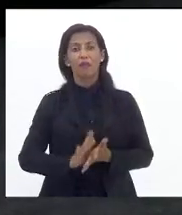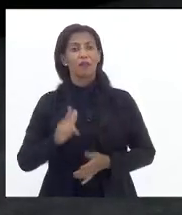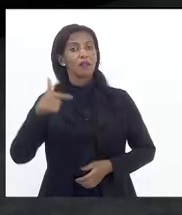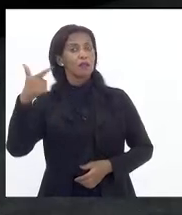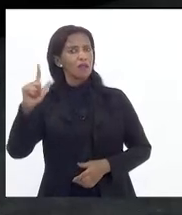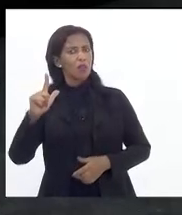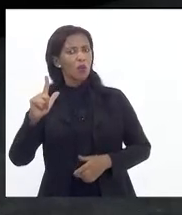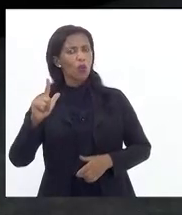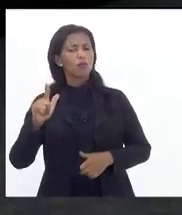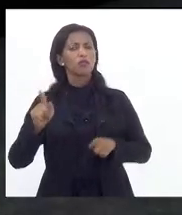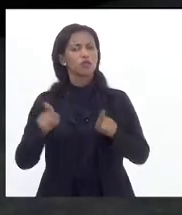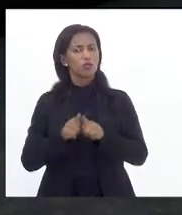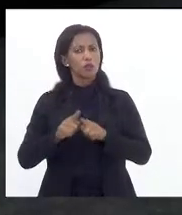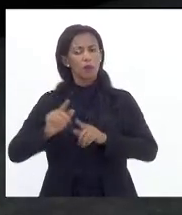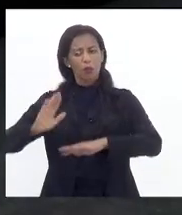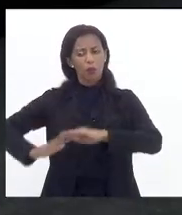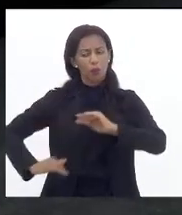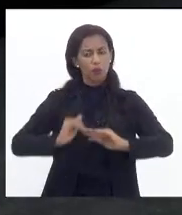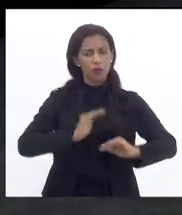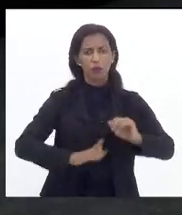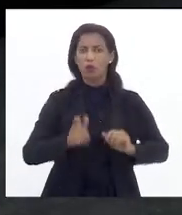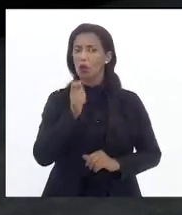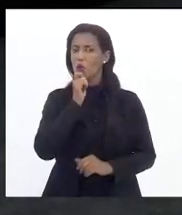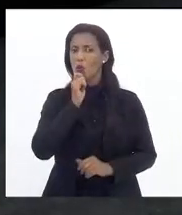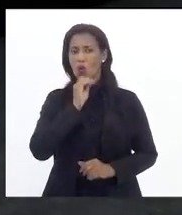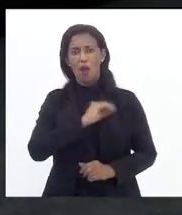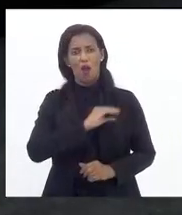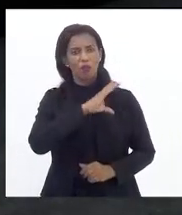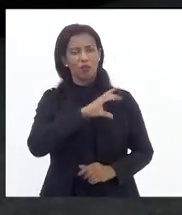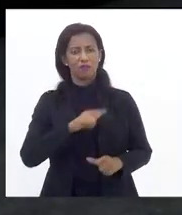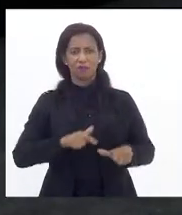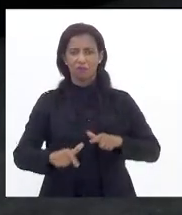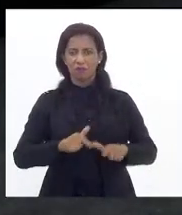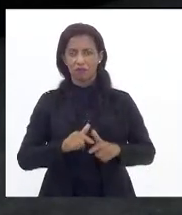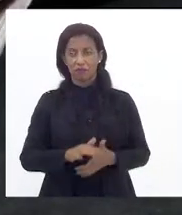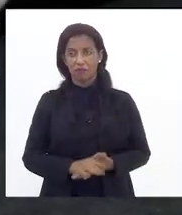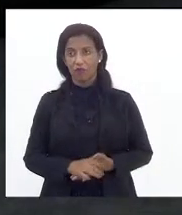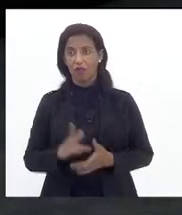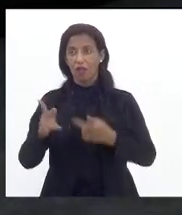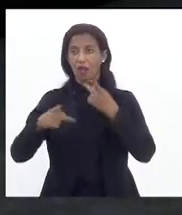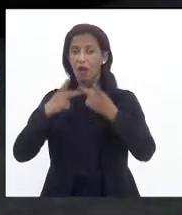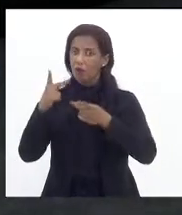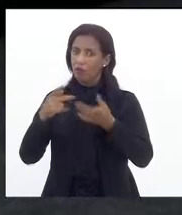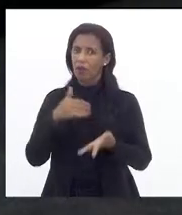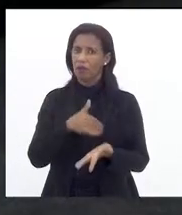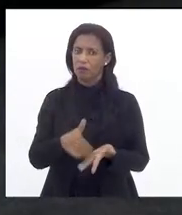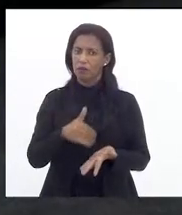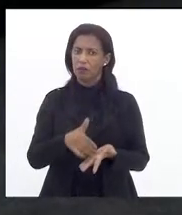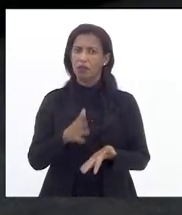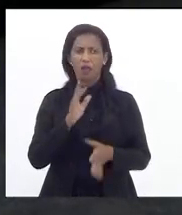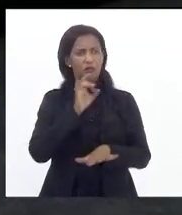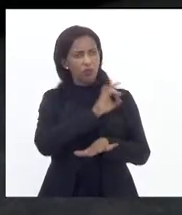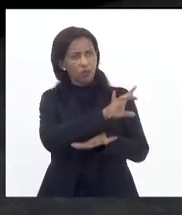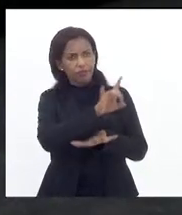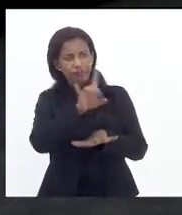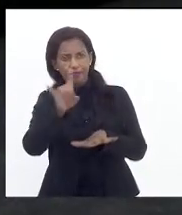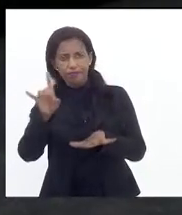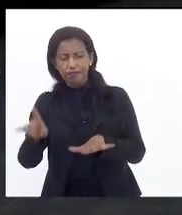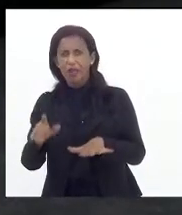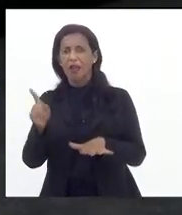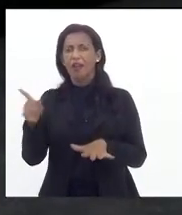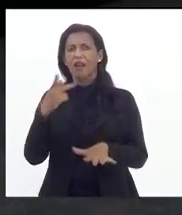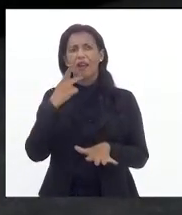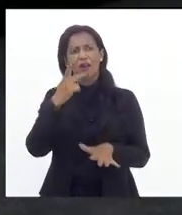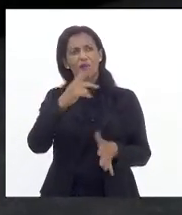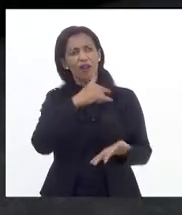categorias que estão antes disso sem recomposição salarial e a fala do secretário a gente acompanhou todas as falas aqui da mesa